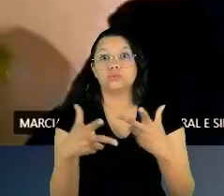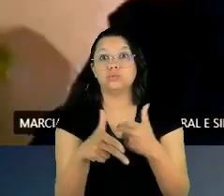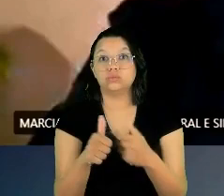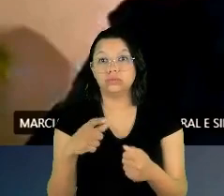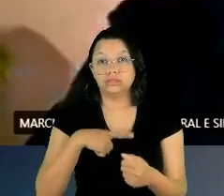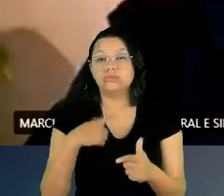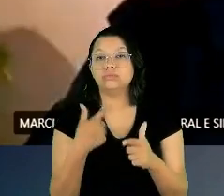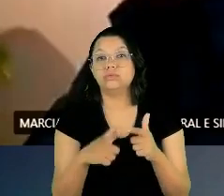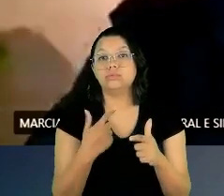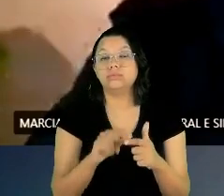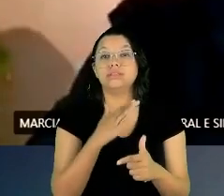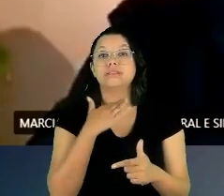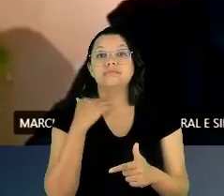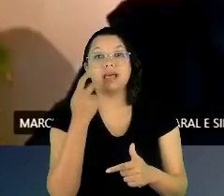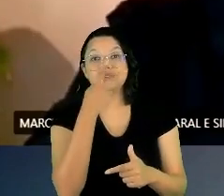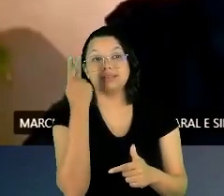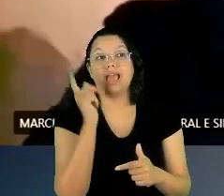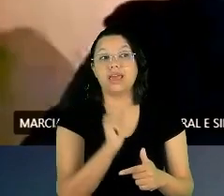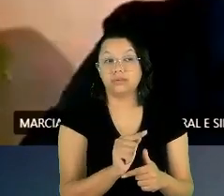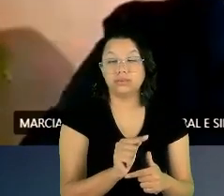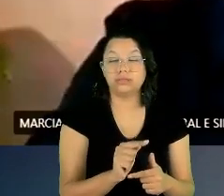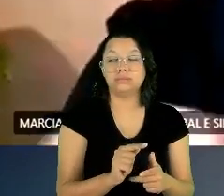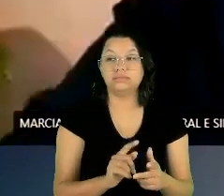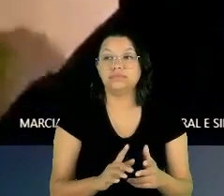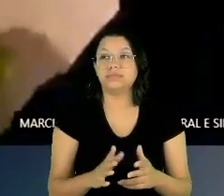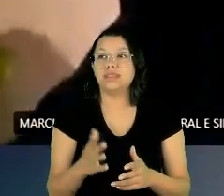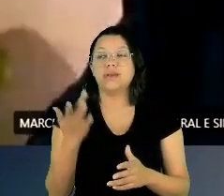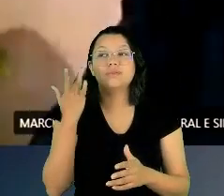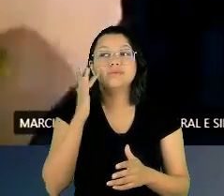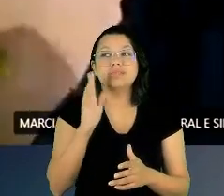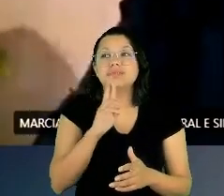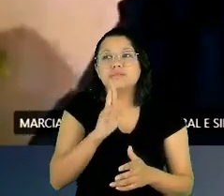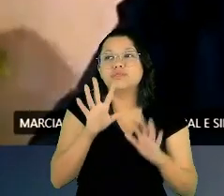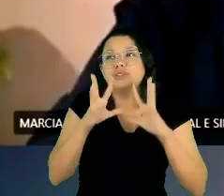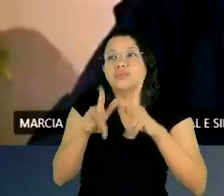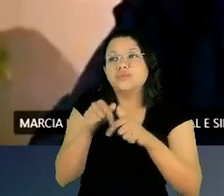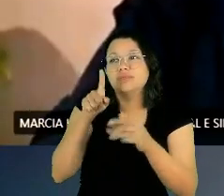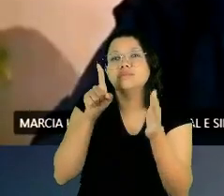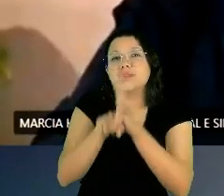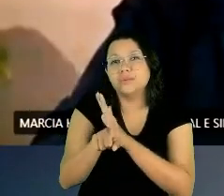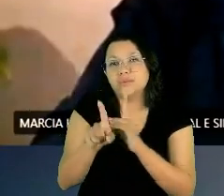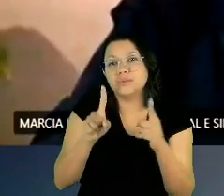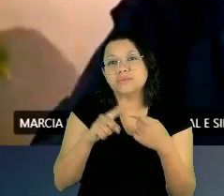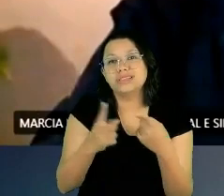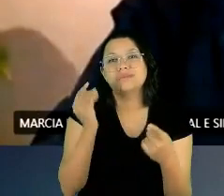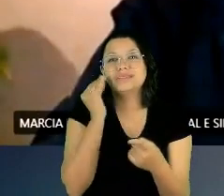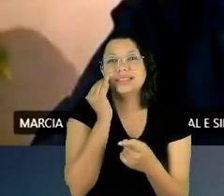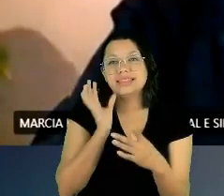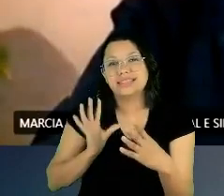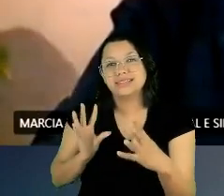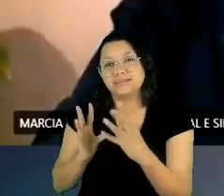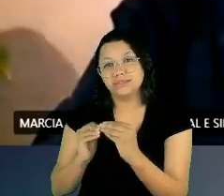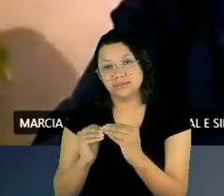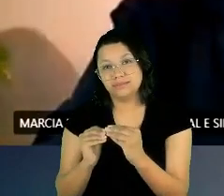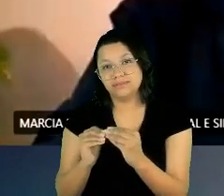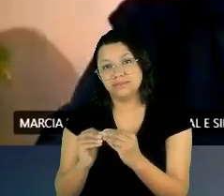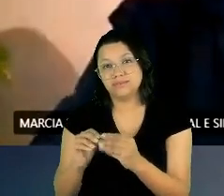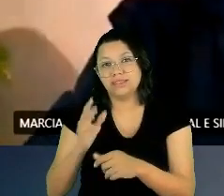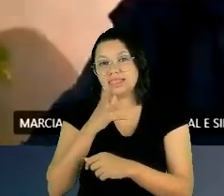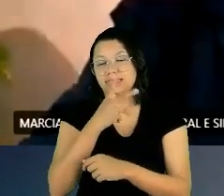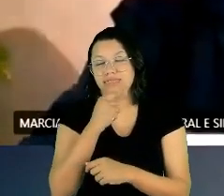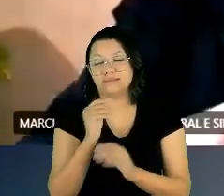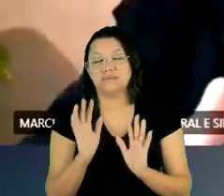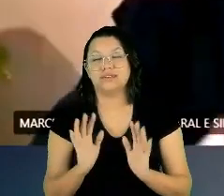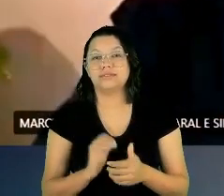a homicídio. Não sei se eu dei conta de todas as suas respostas, doutor Caio. Tentei ser sucinta aqui para